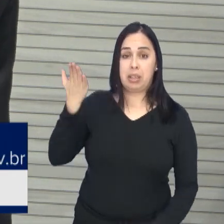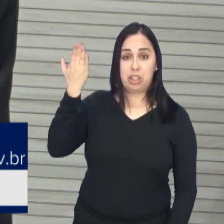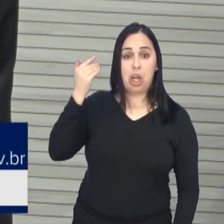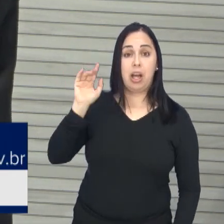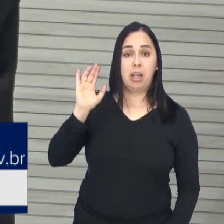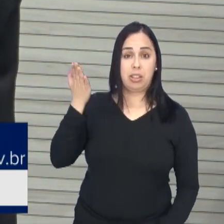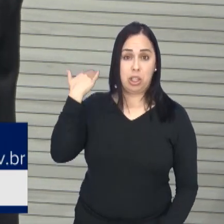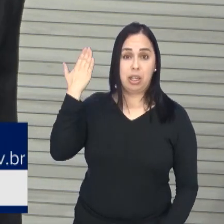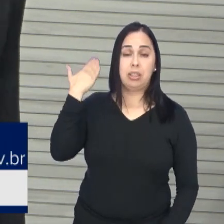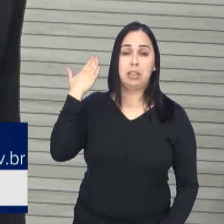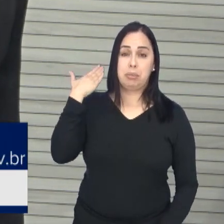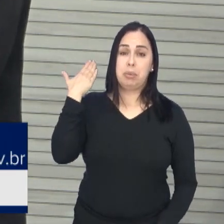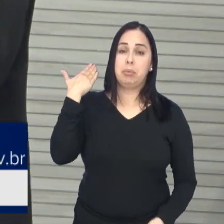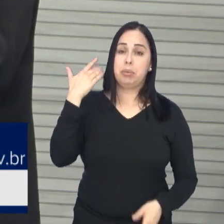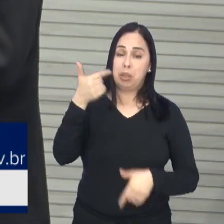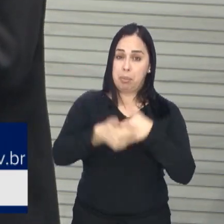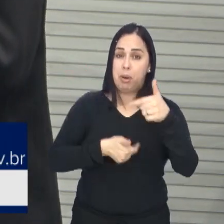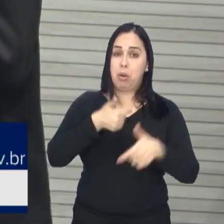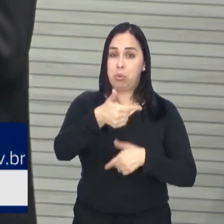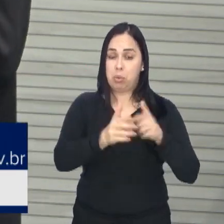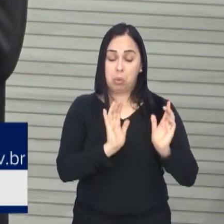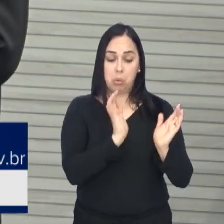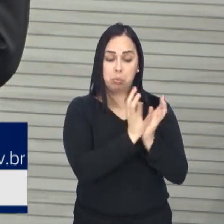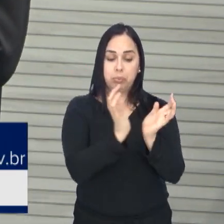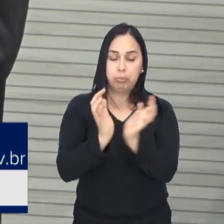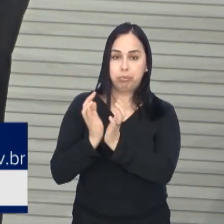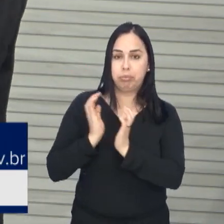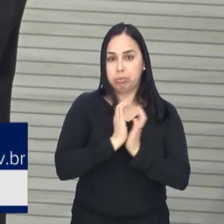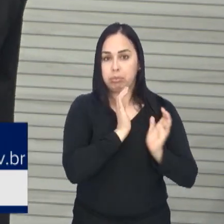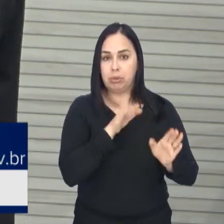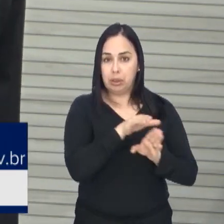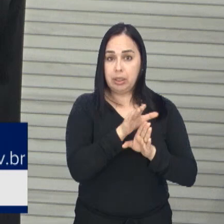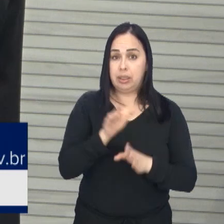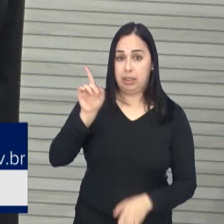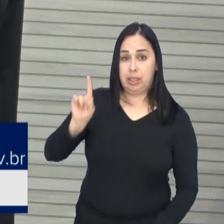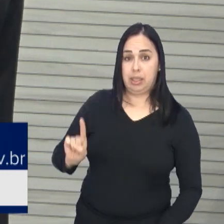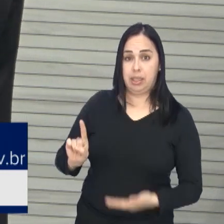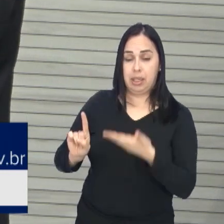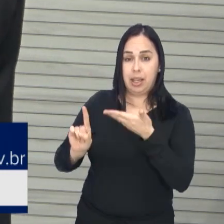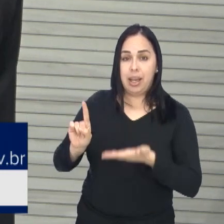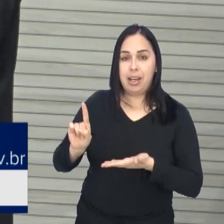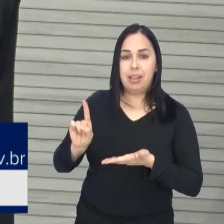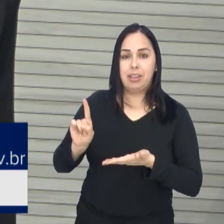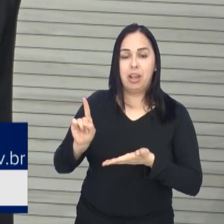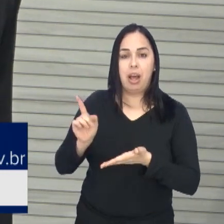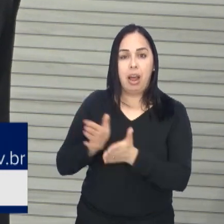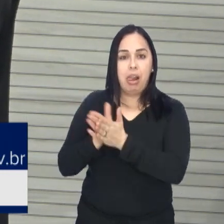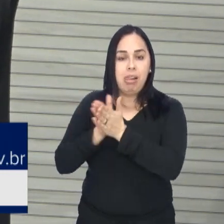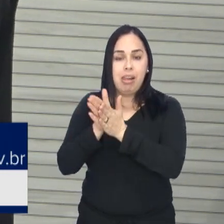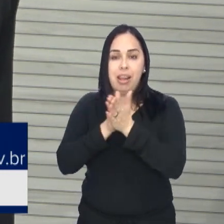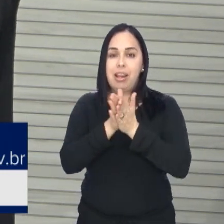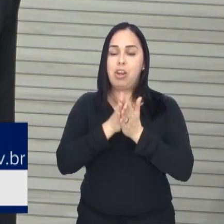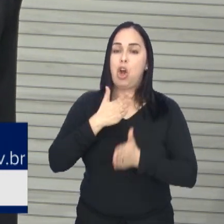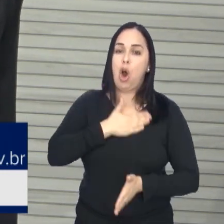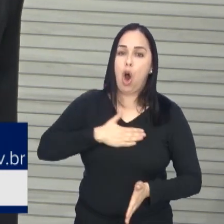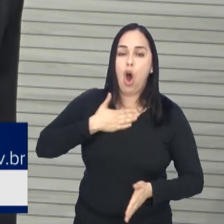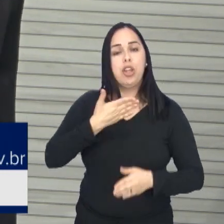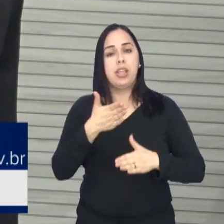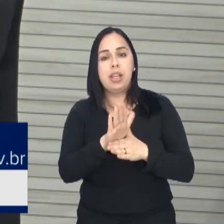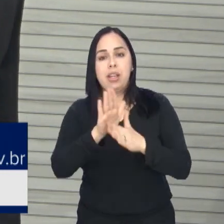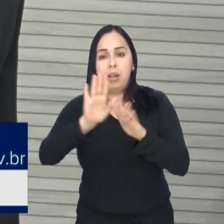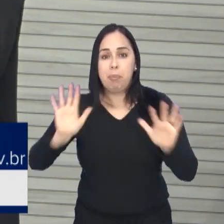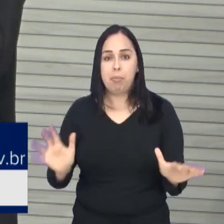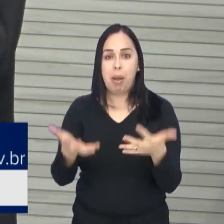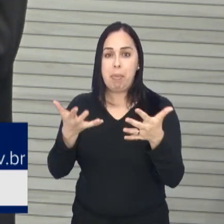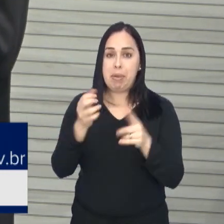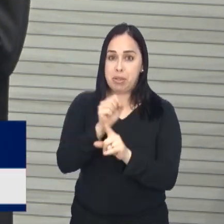vários conselhos, uma pessoa, como ele mesmo diz, inquieta com os desafios sociais